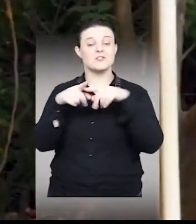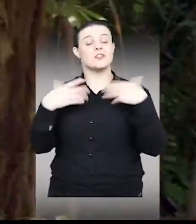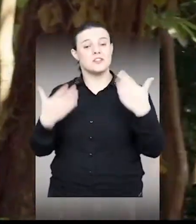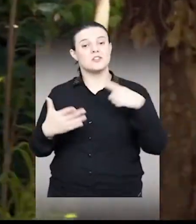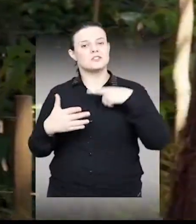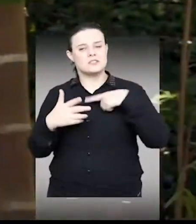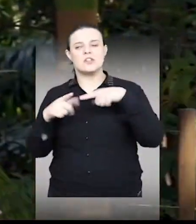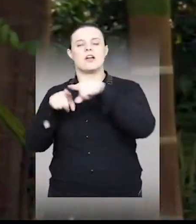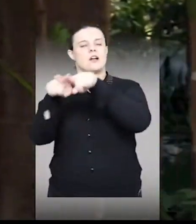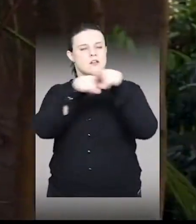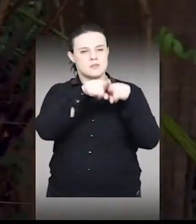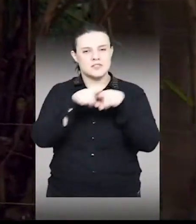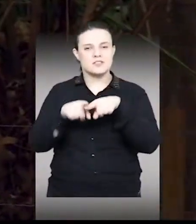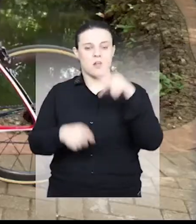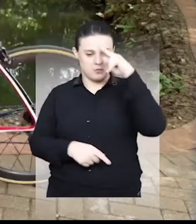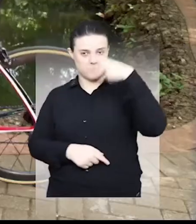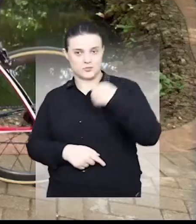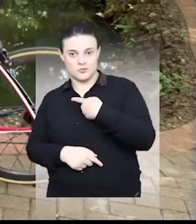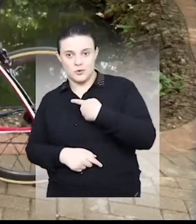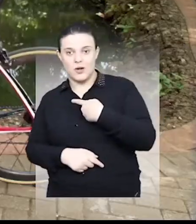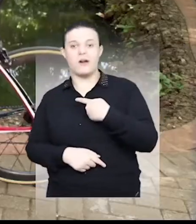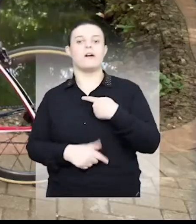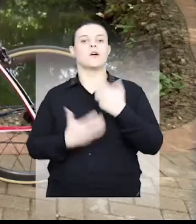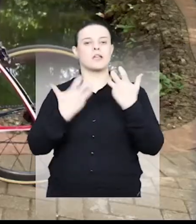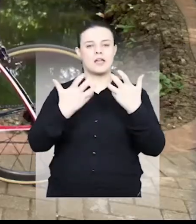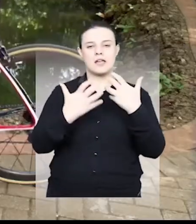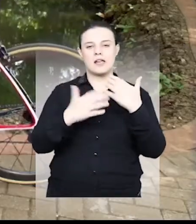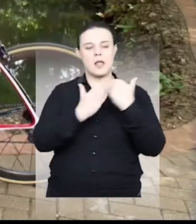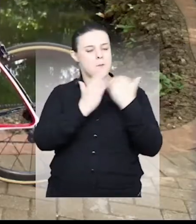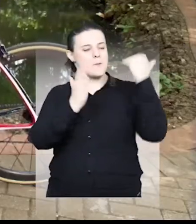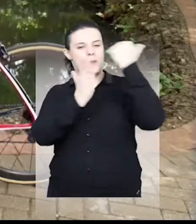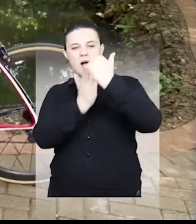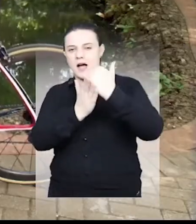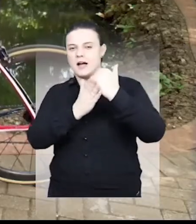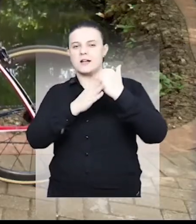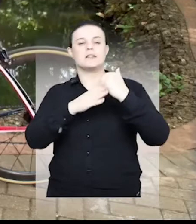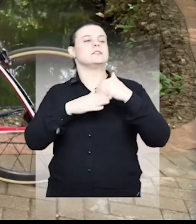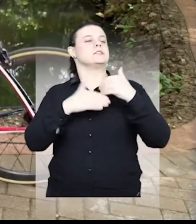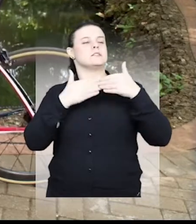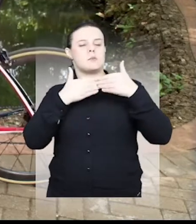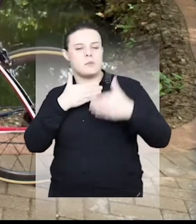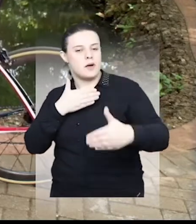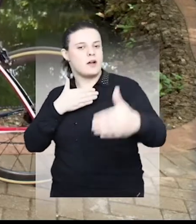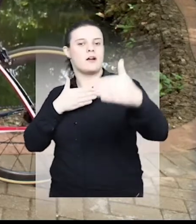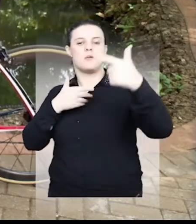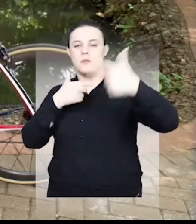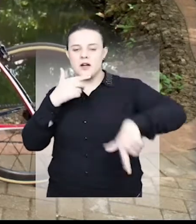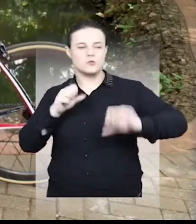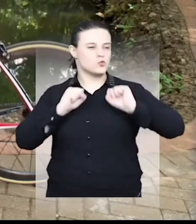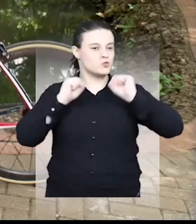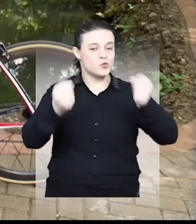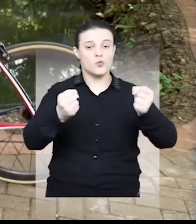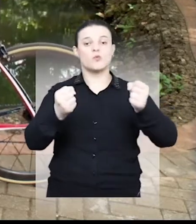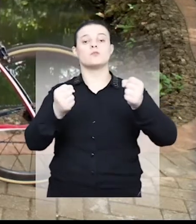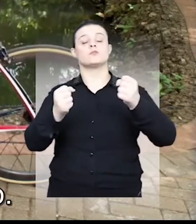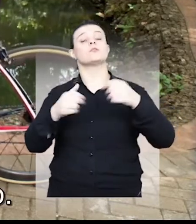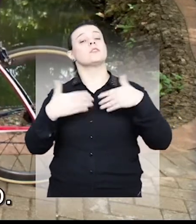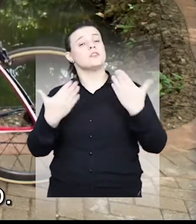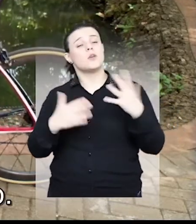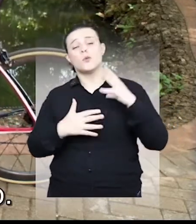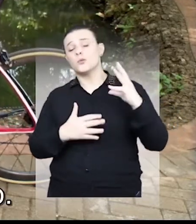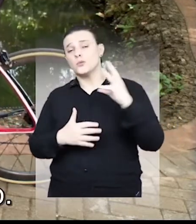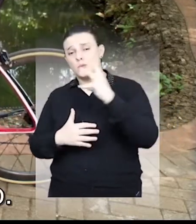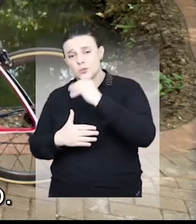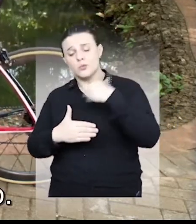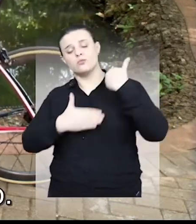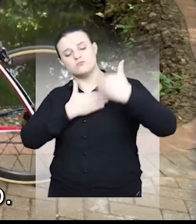eu tinha aquela competição comigo mesmo, de querer ir mais longe, de querer fazer mais força, então